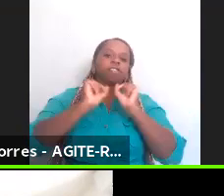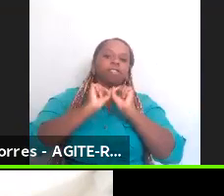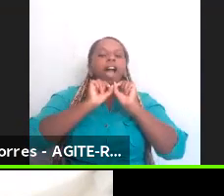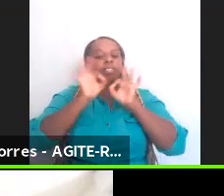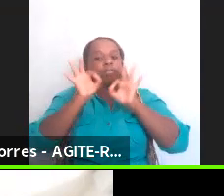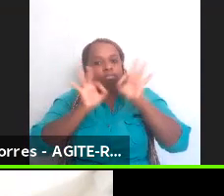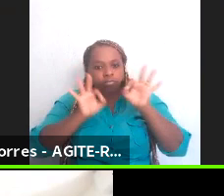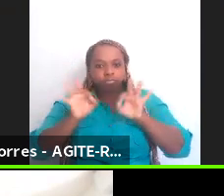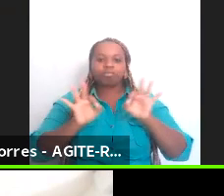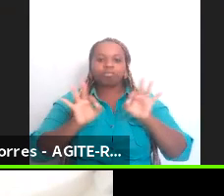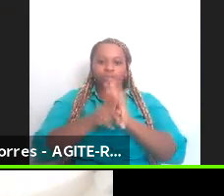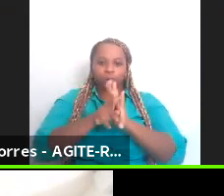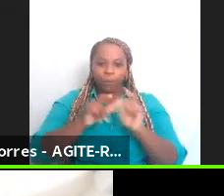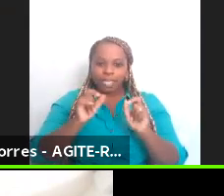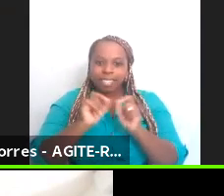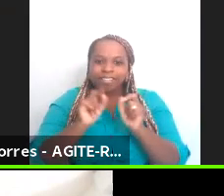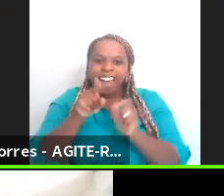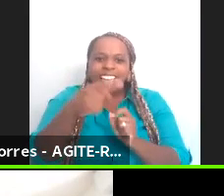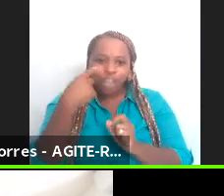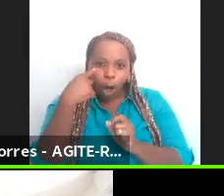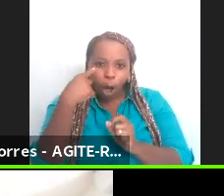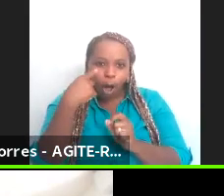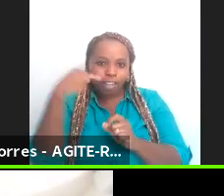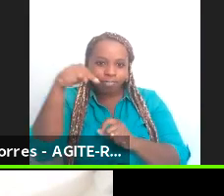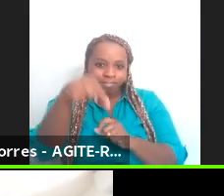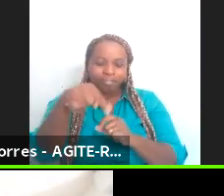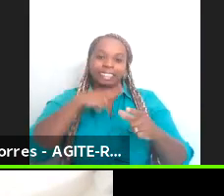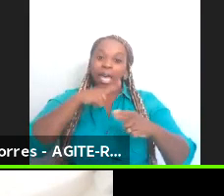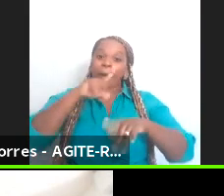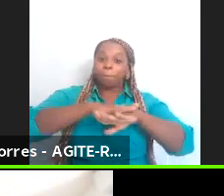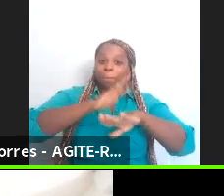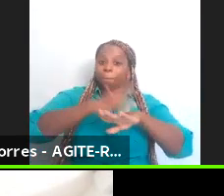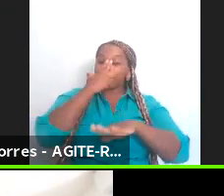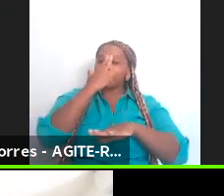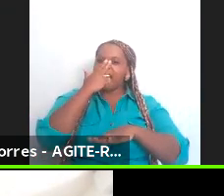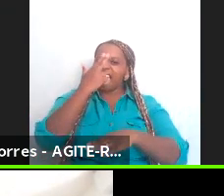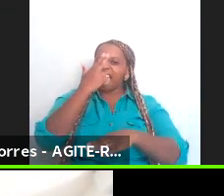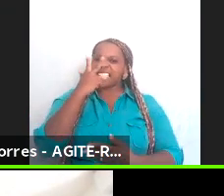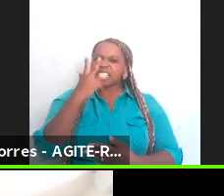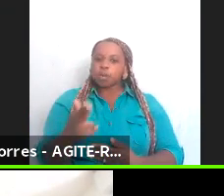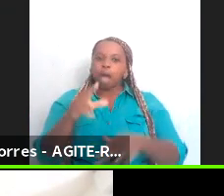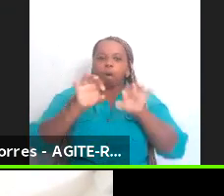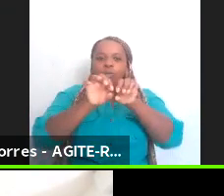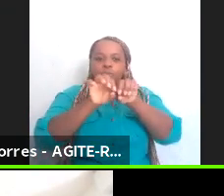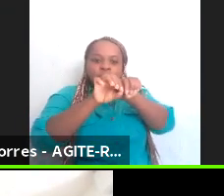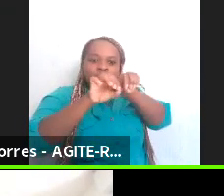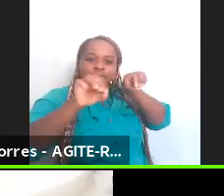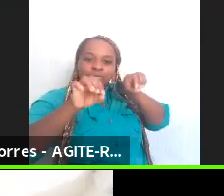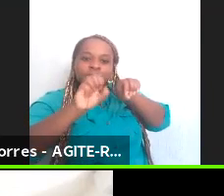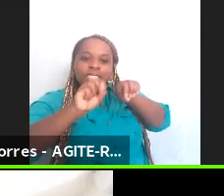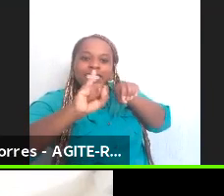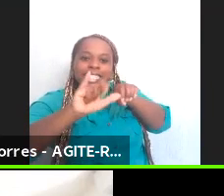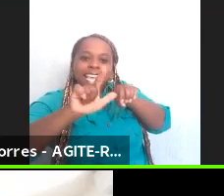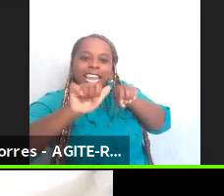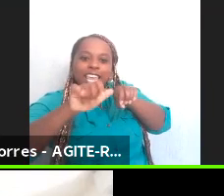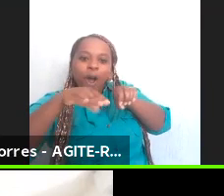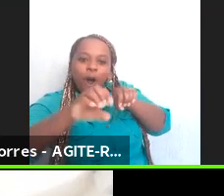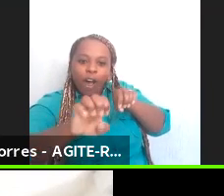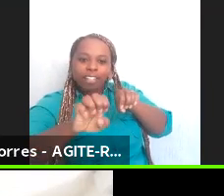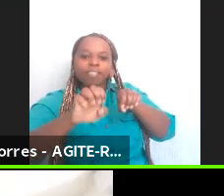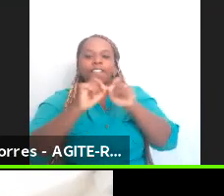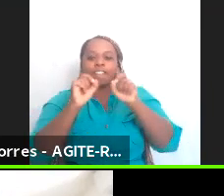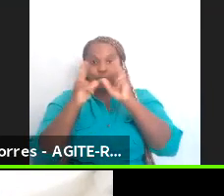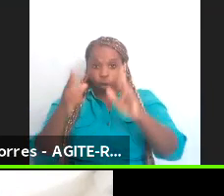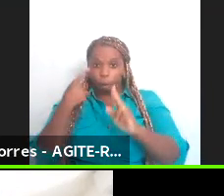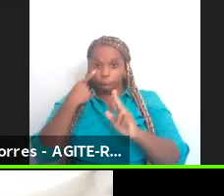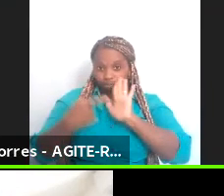vão se divertir agora, eu sempre tenho aqui junto comigo, é uma espécie de uma rolinha de silicone, e eu faço esse exercício aqui, deixa eu pegar alguma